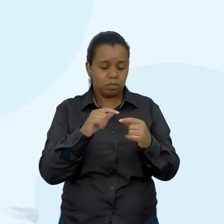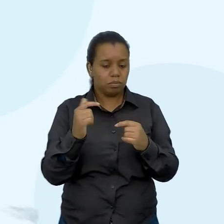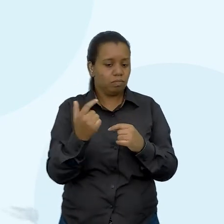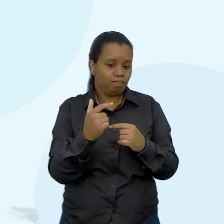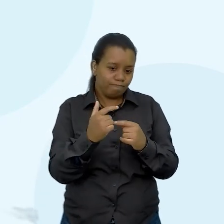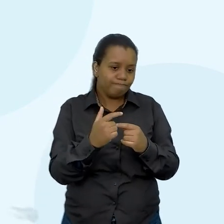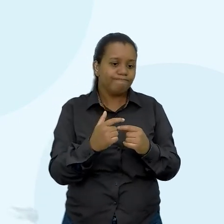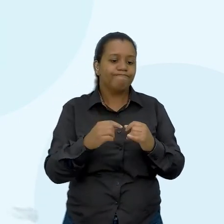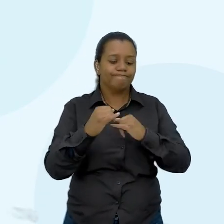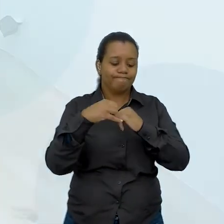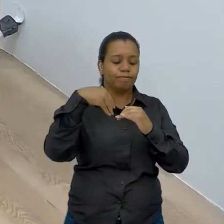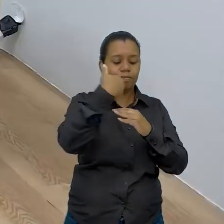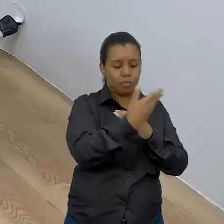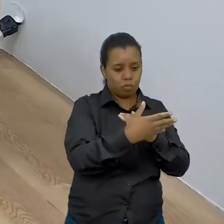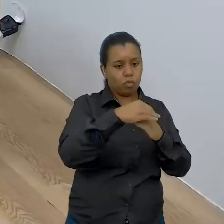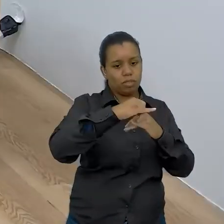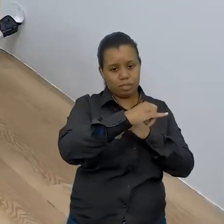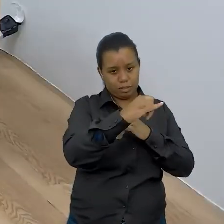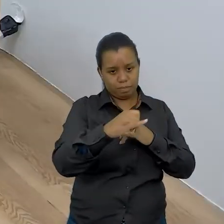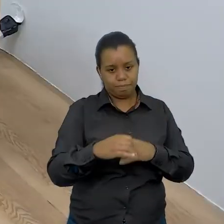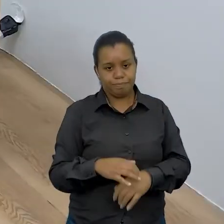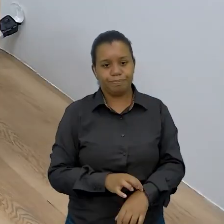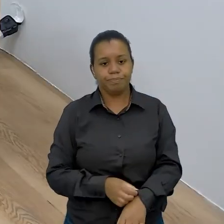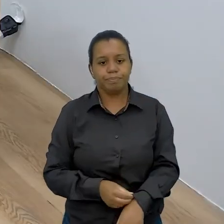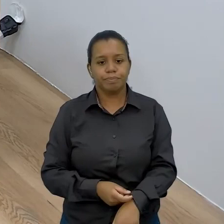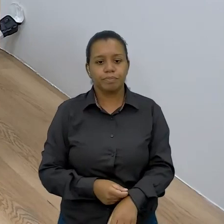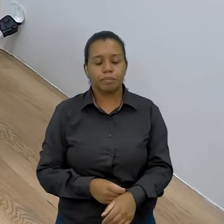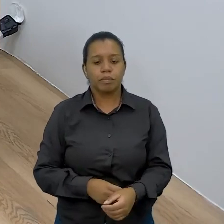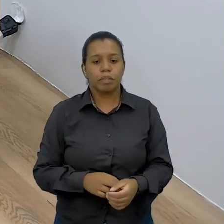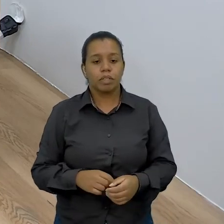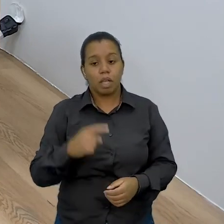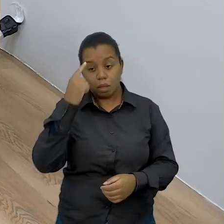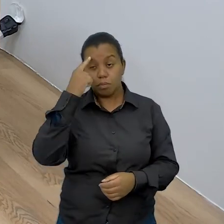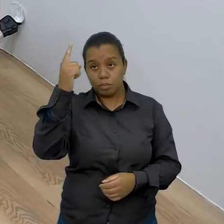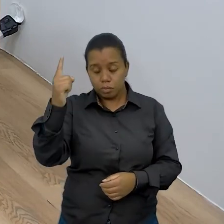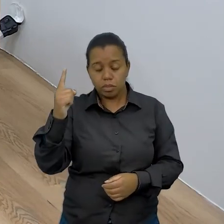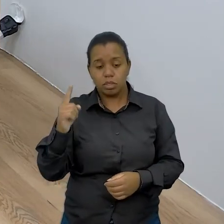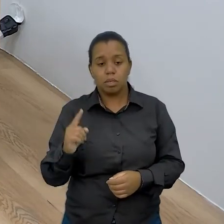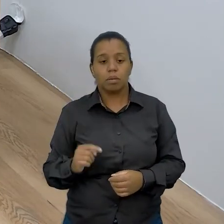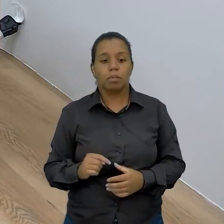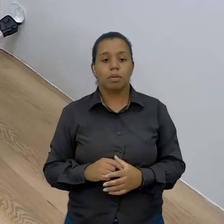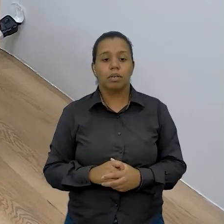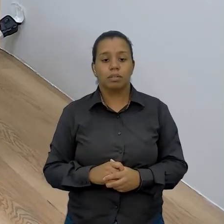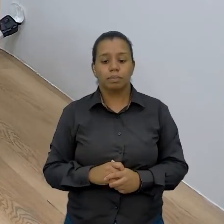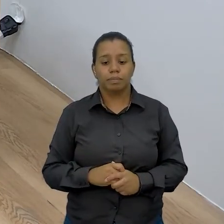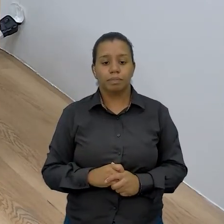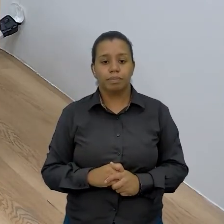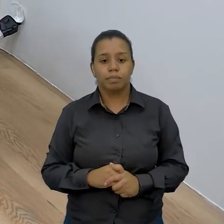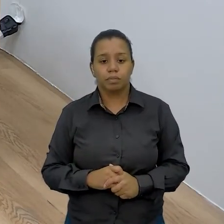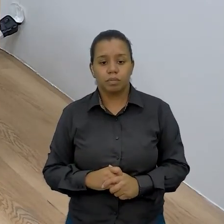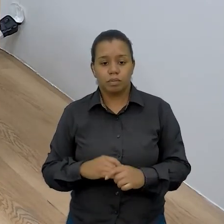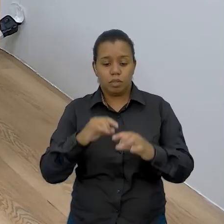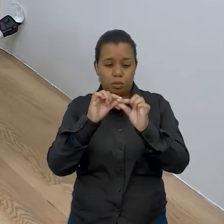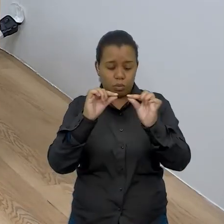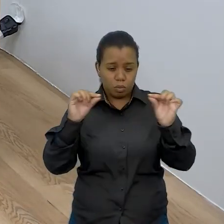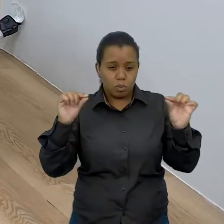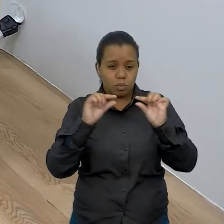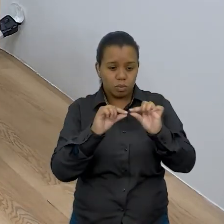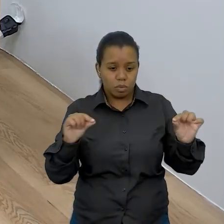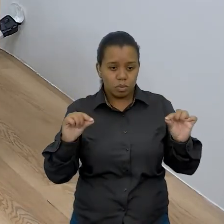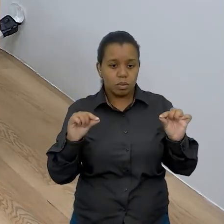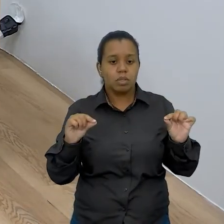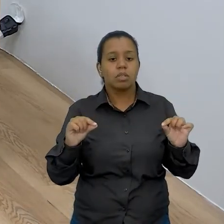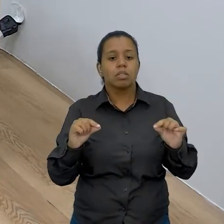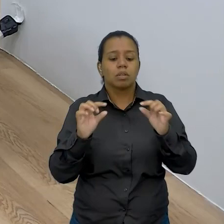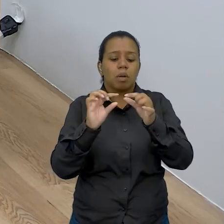outro lugar. Então temos que tomar cuidado com esses fios. Lembrando que esses fios, os fios que a gente tem uma borracha